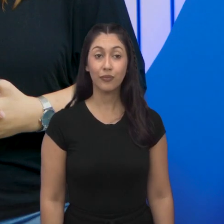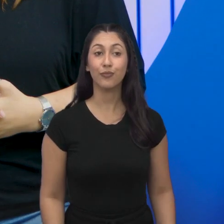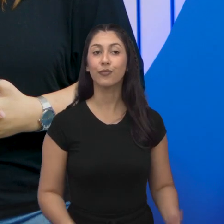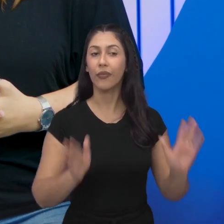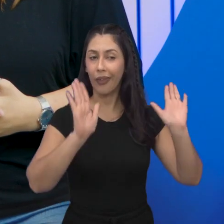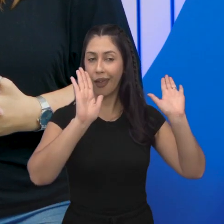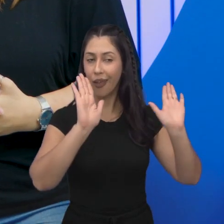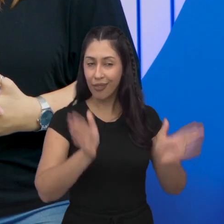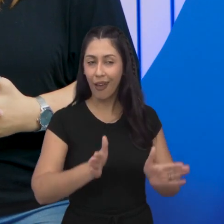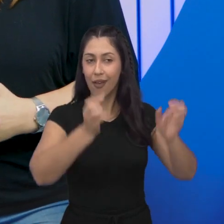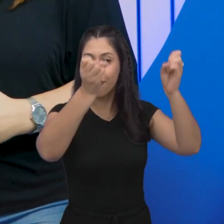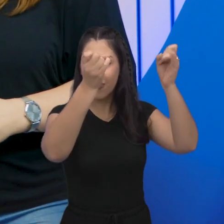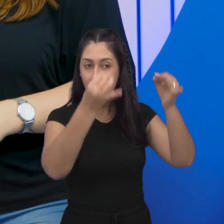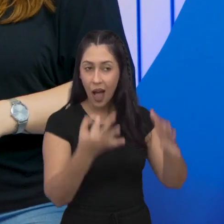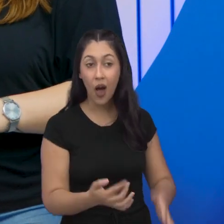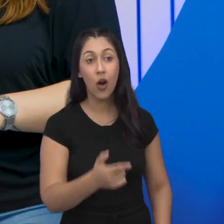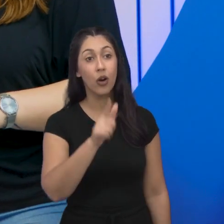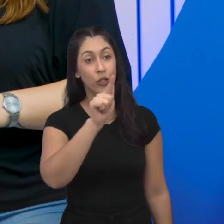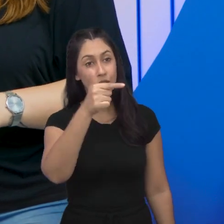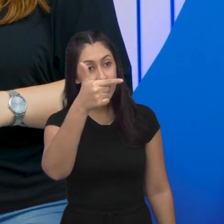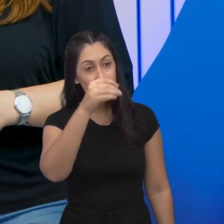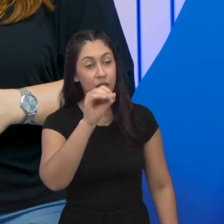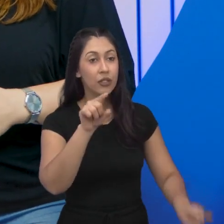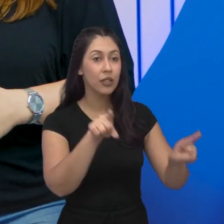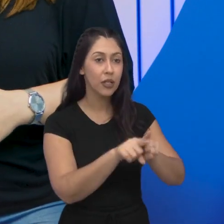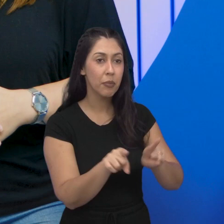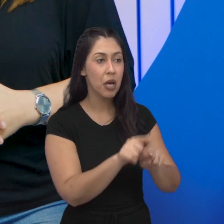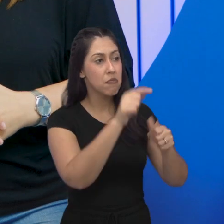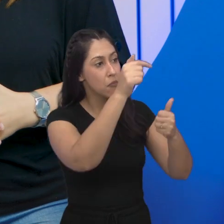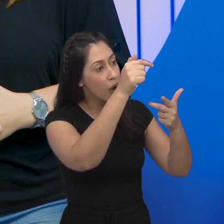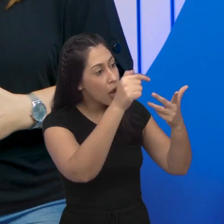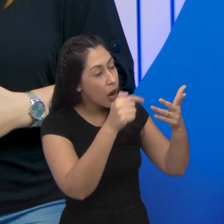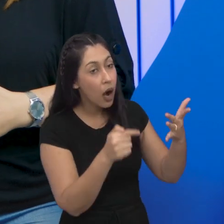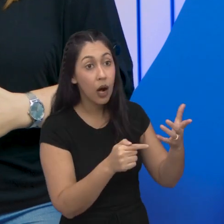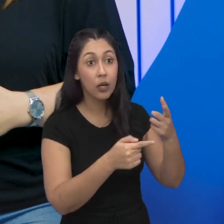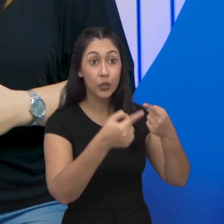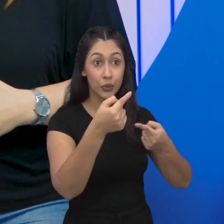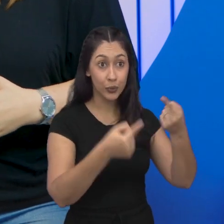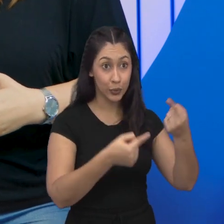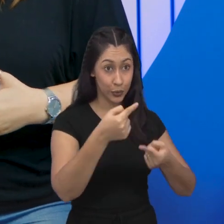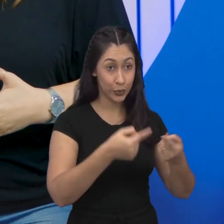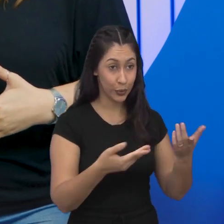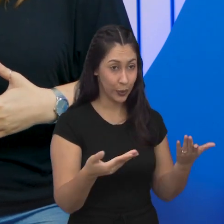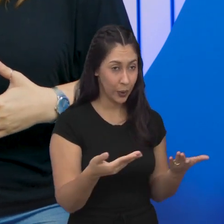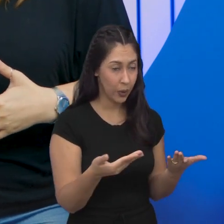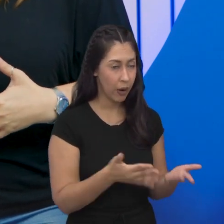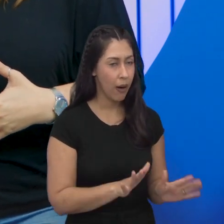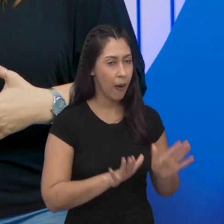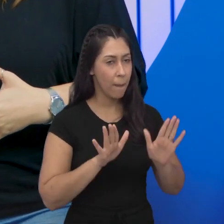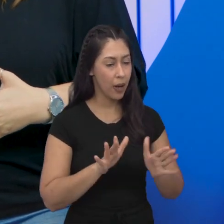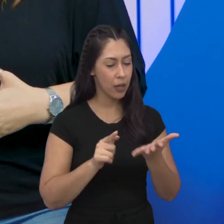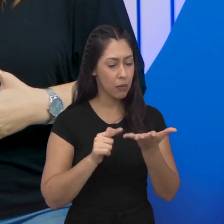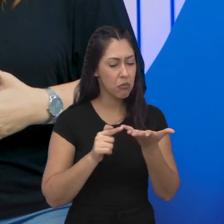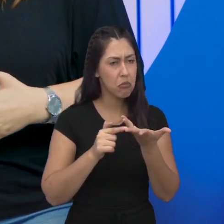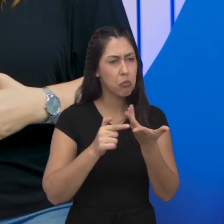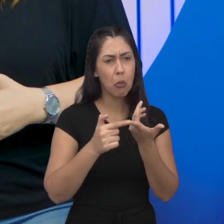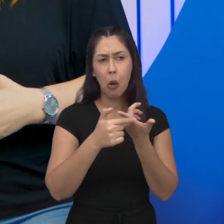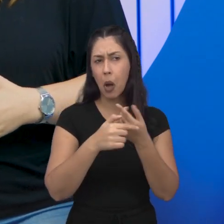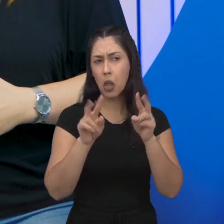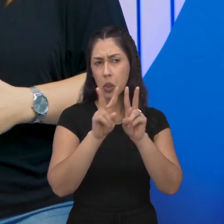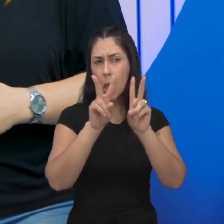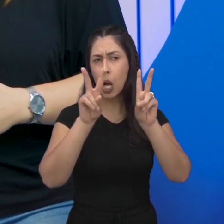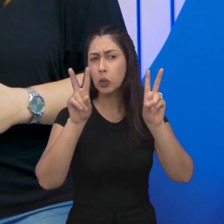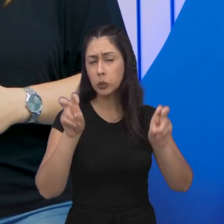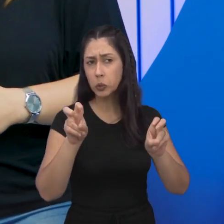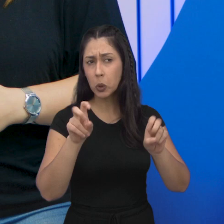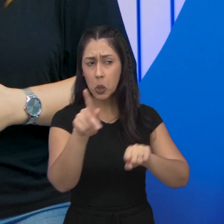Nós já falamos a respeito do G20 e também de tudo o que está previsto para ser discutido nesse ano. Mas tem outras questões